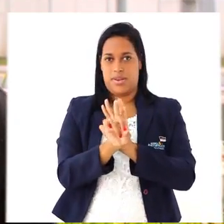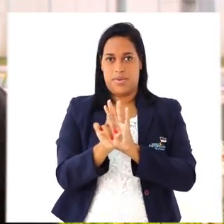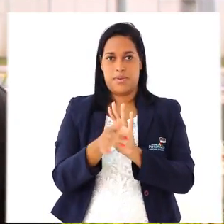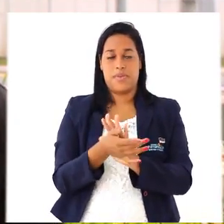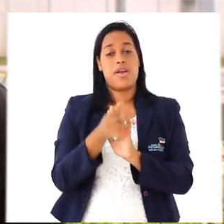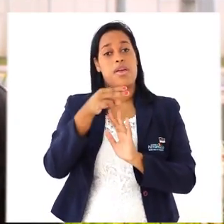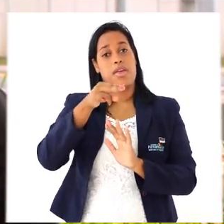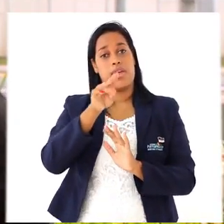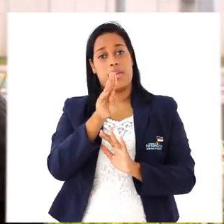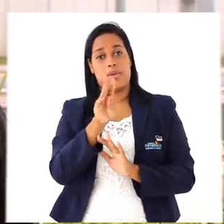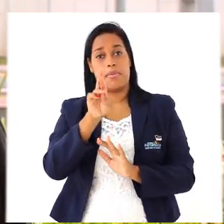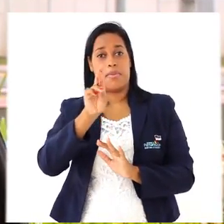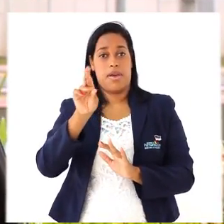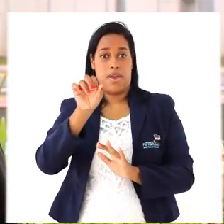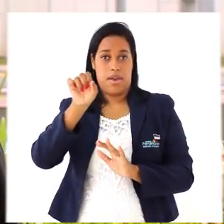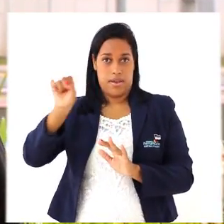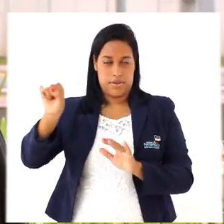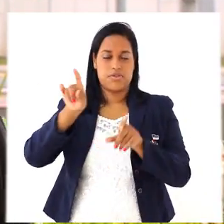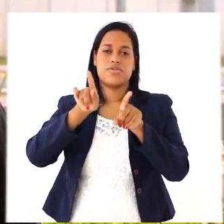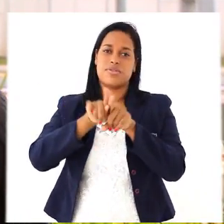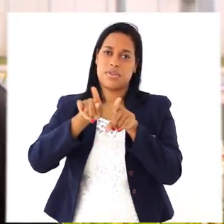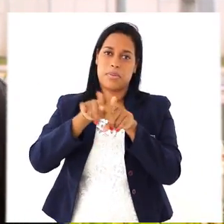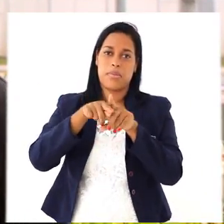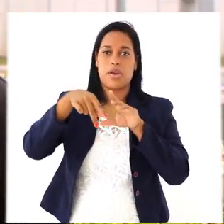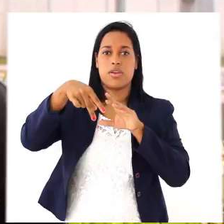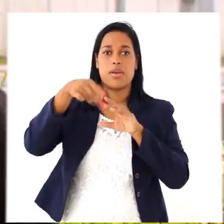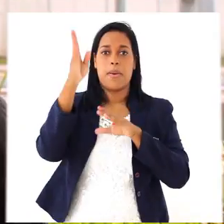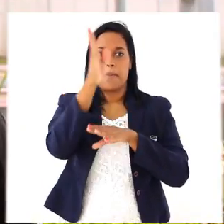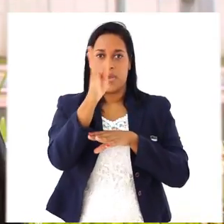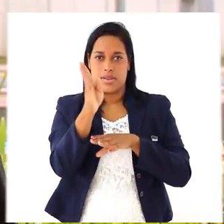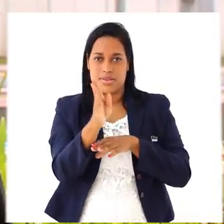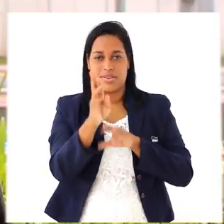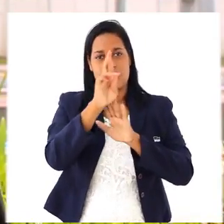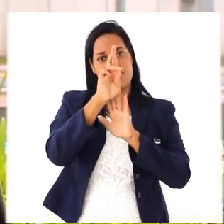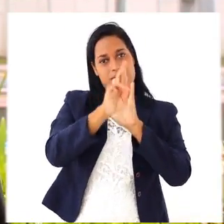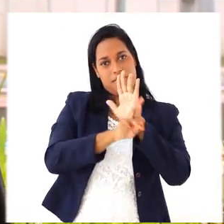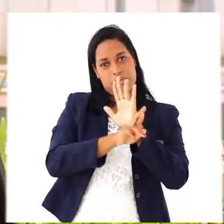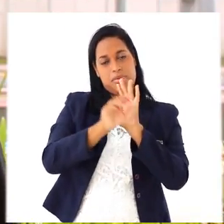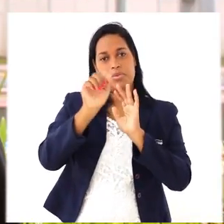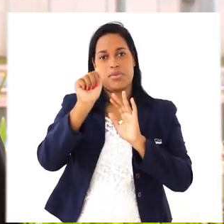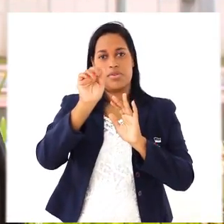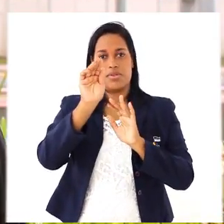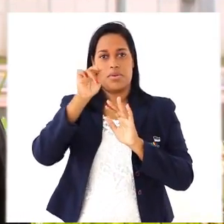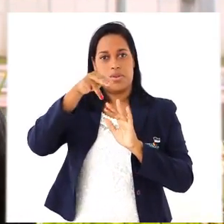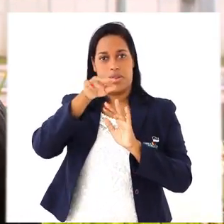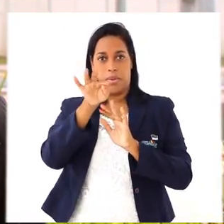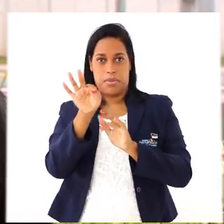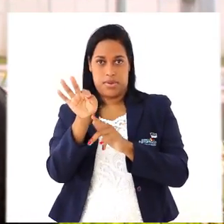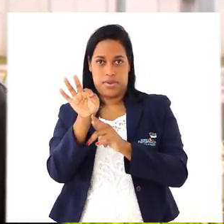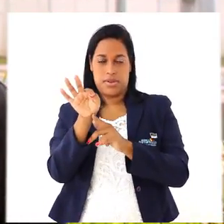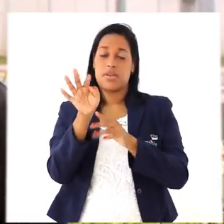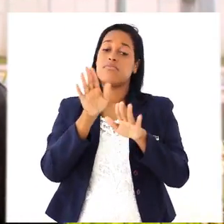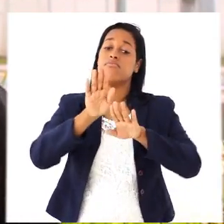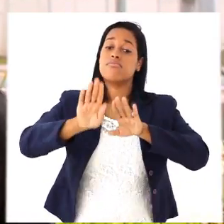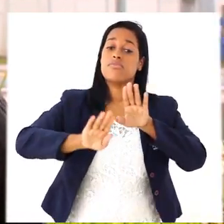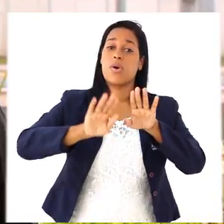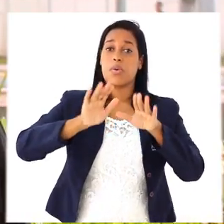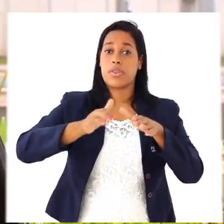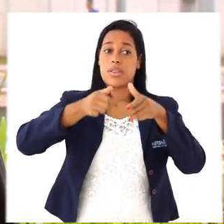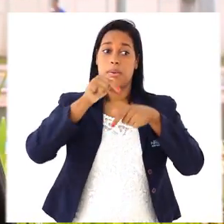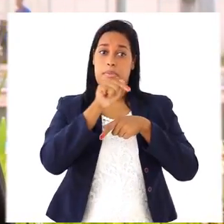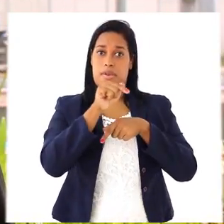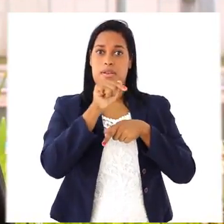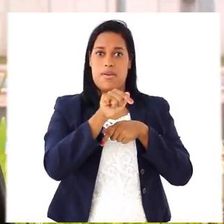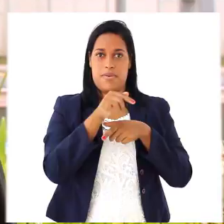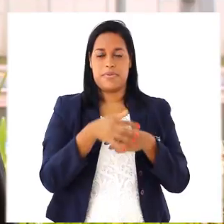exemplo, NBRs, normas brasileiras de regulamentação da ABNT, que aí vão tratar melhor dessa parte aí.